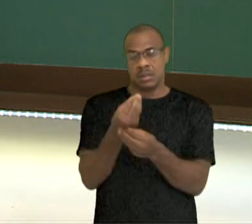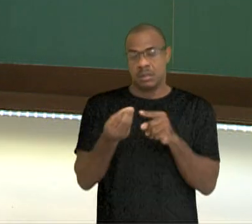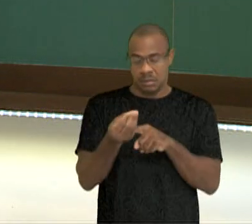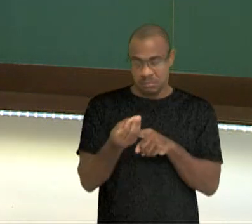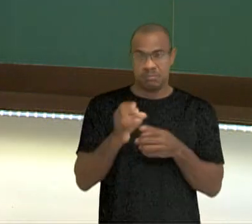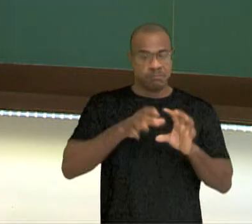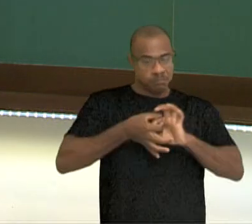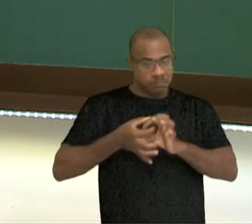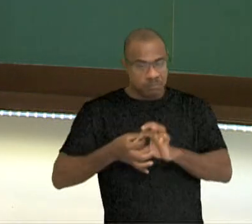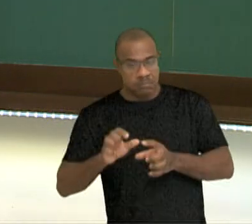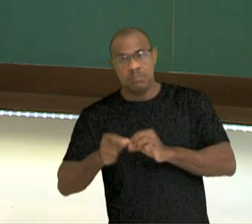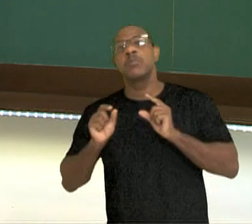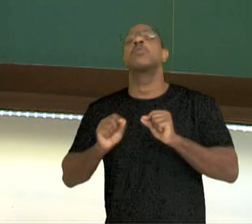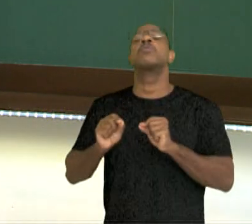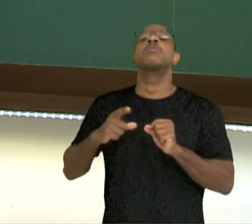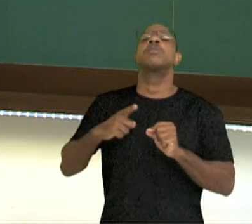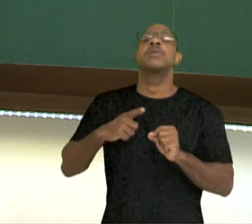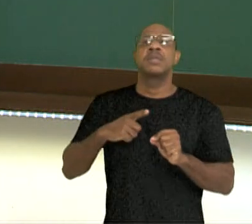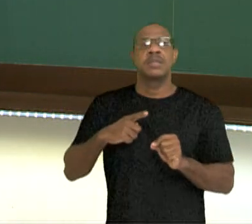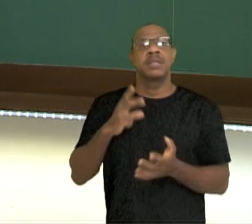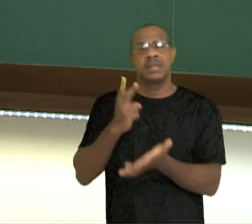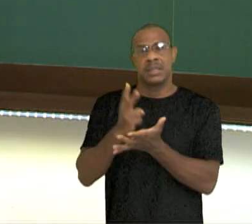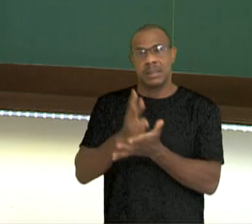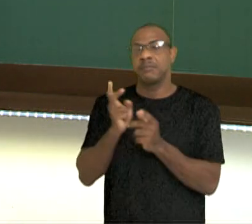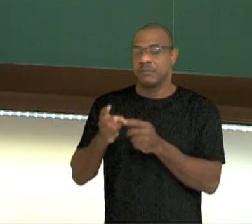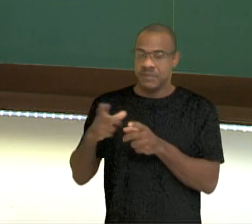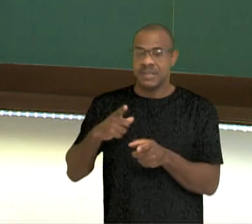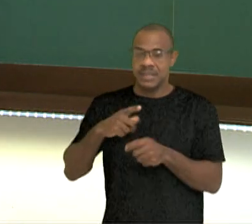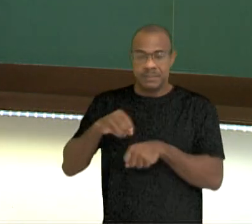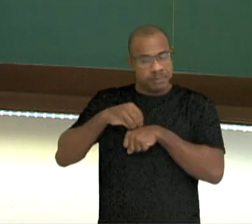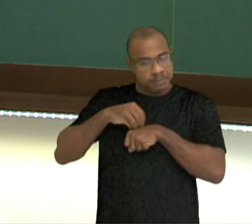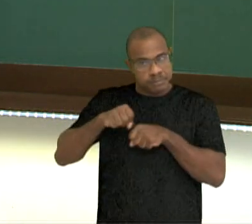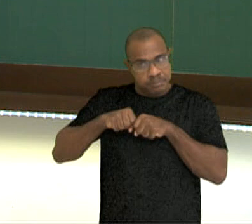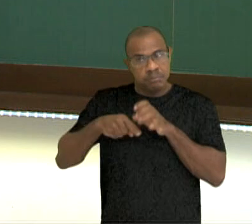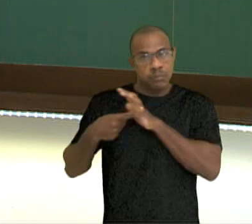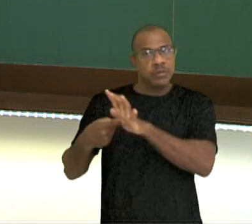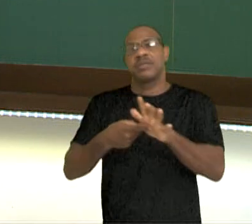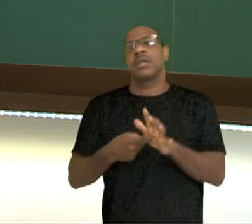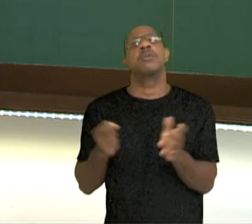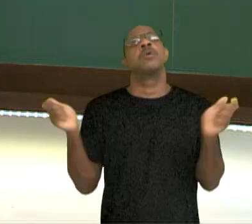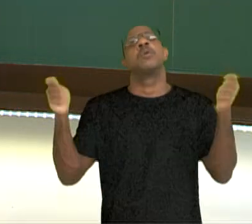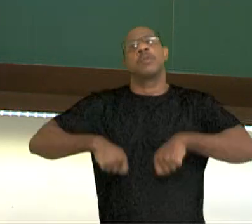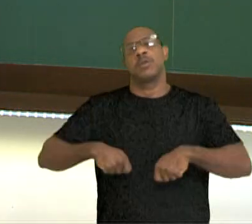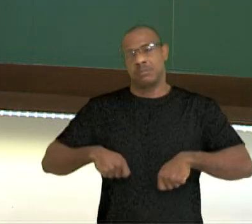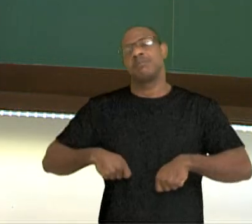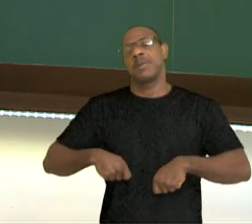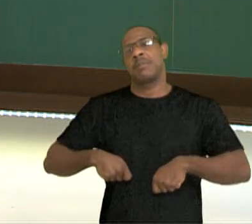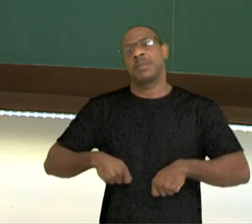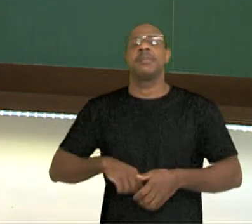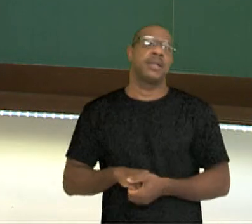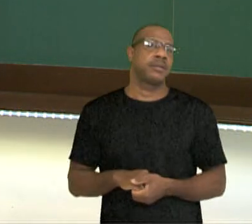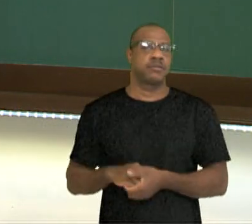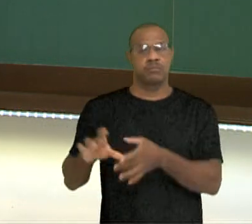correntes artísticas vão estar sempre explorando esse campo, o campo das possibilidades coletivas.